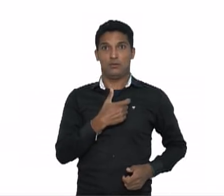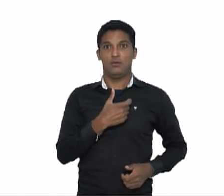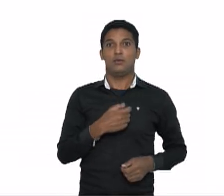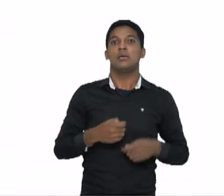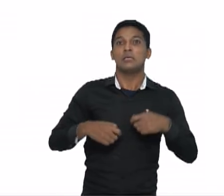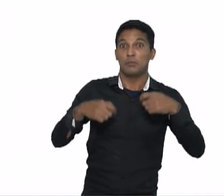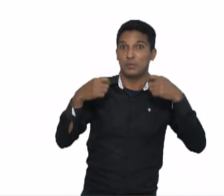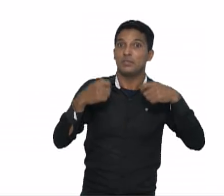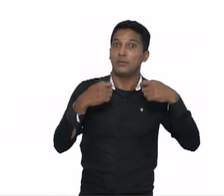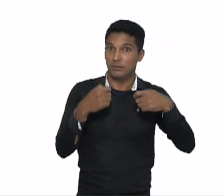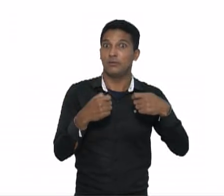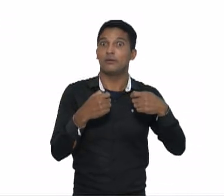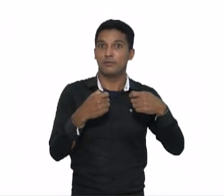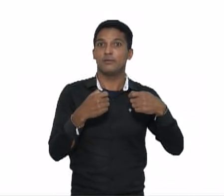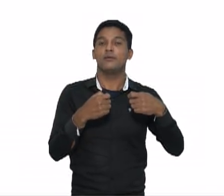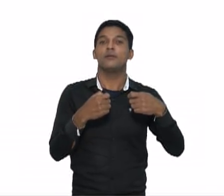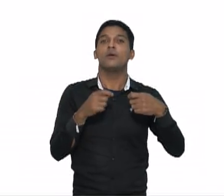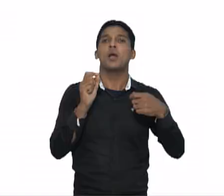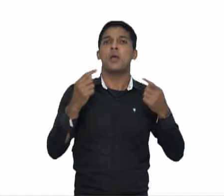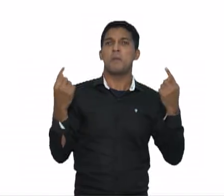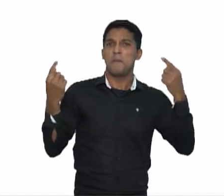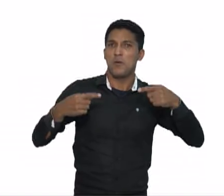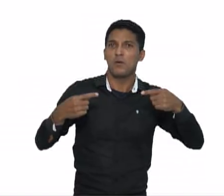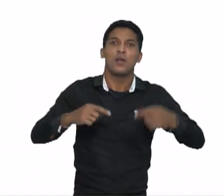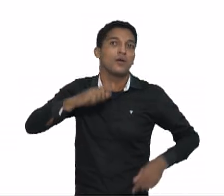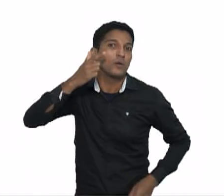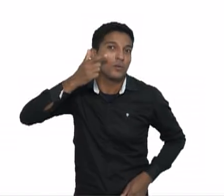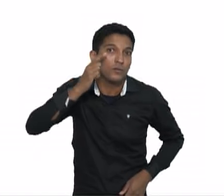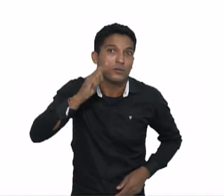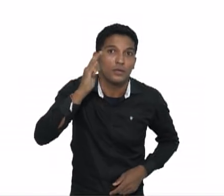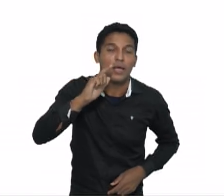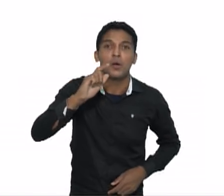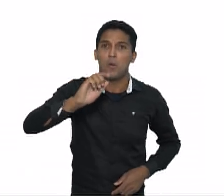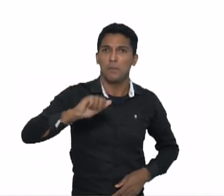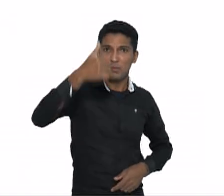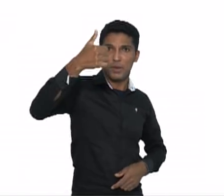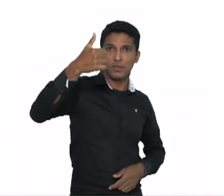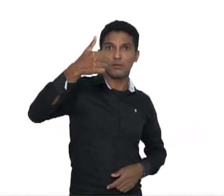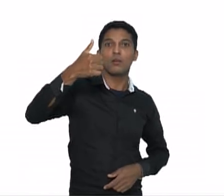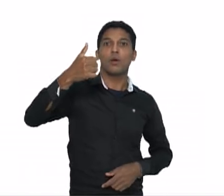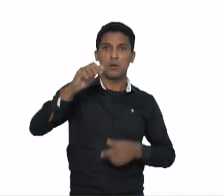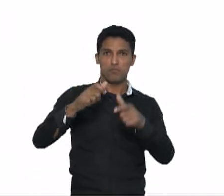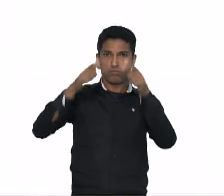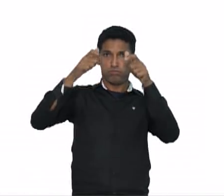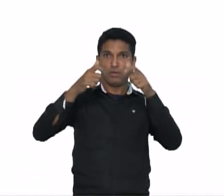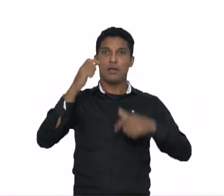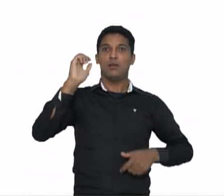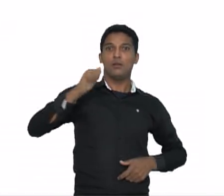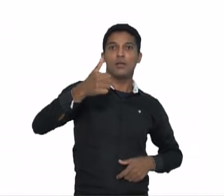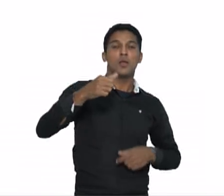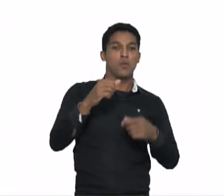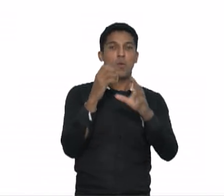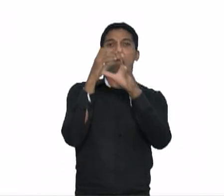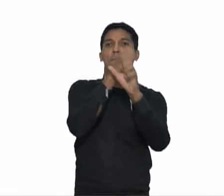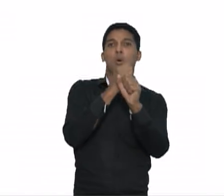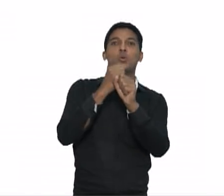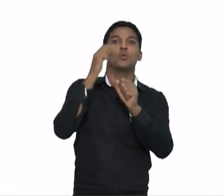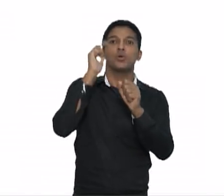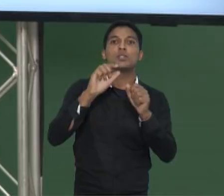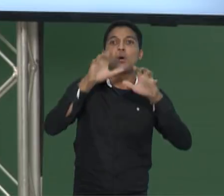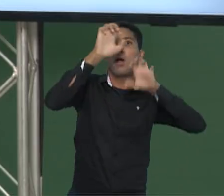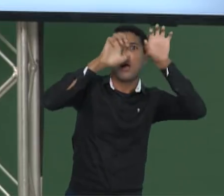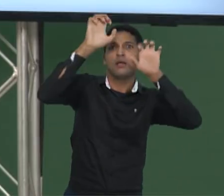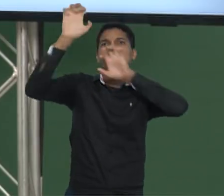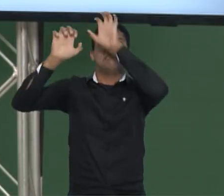conquistar a medalha olímpica. O campeão será o que ficar em primeiro lugar na média de pontos das 3 atividades.